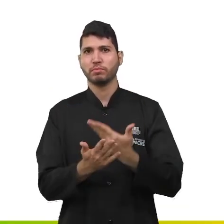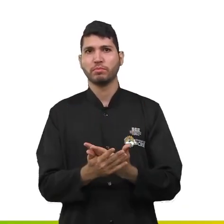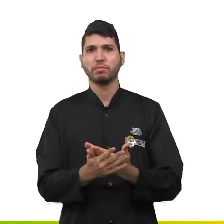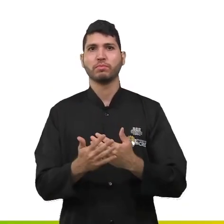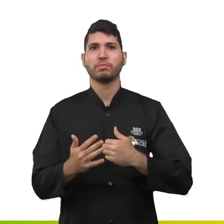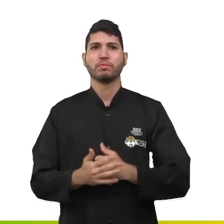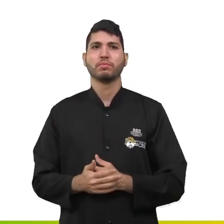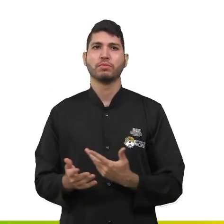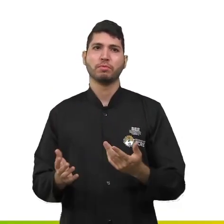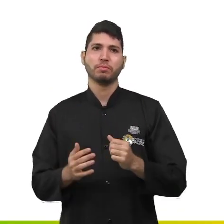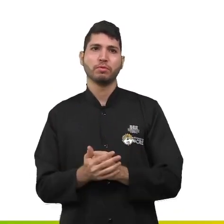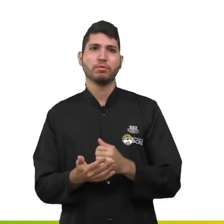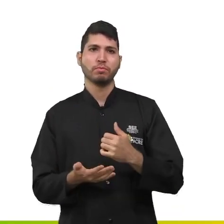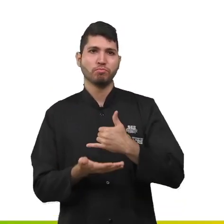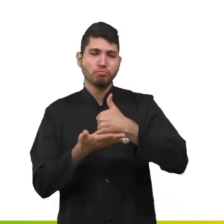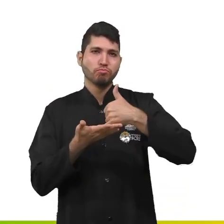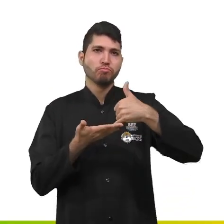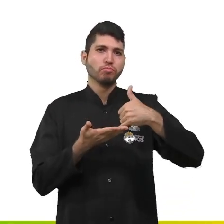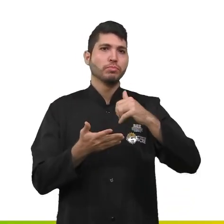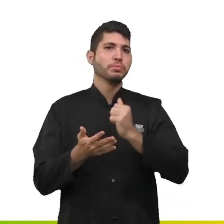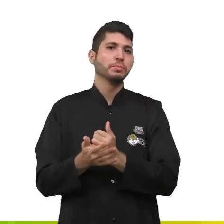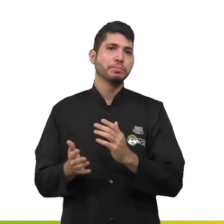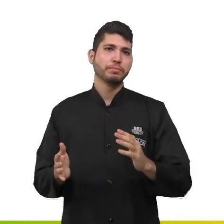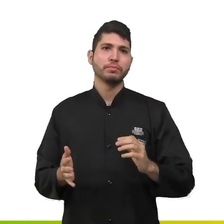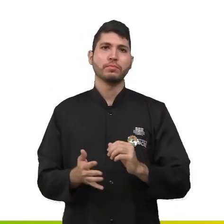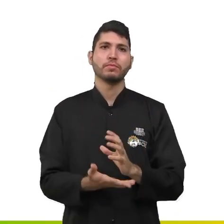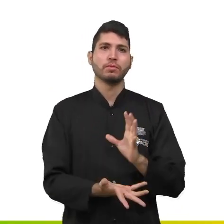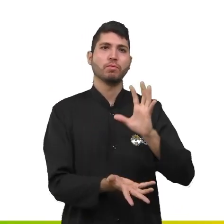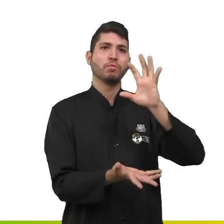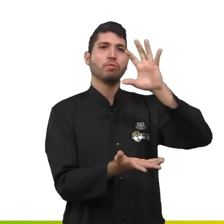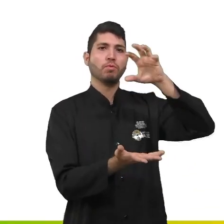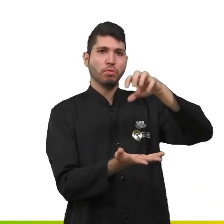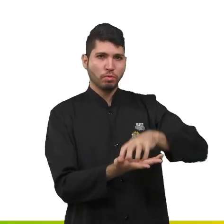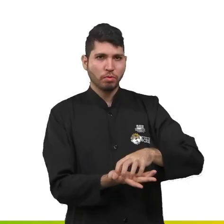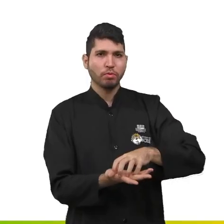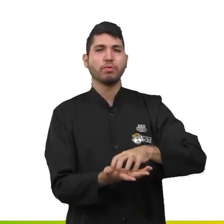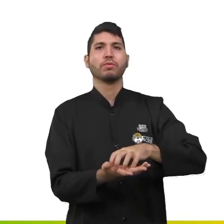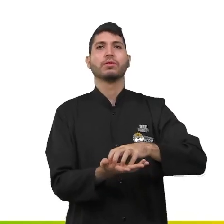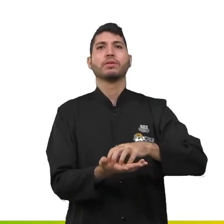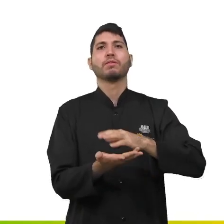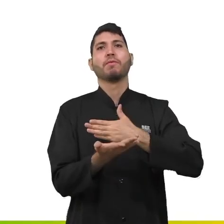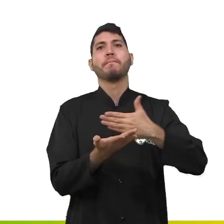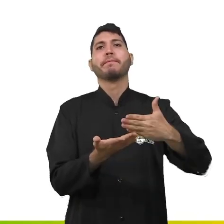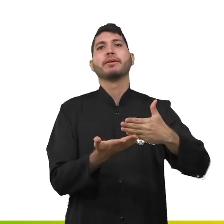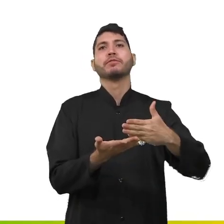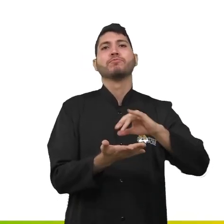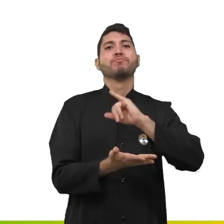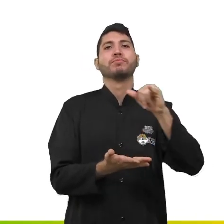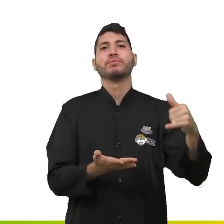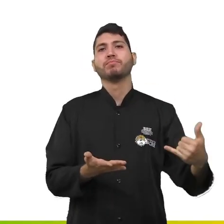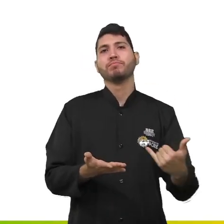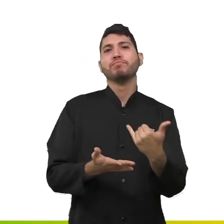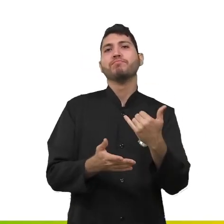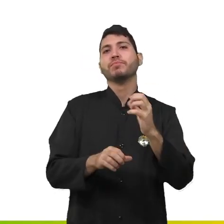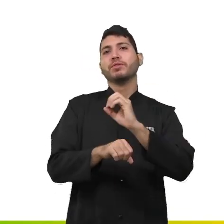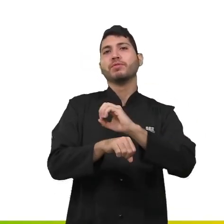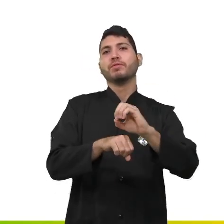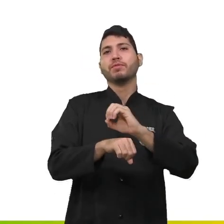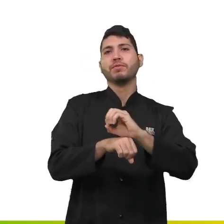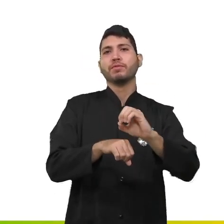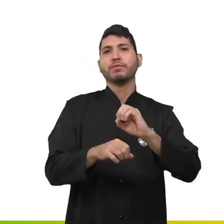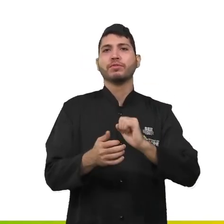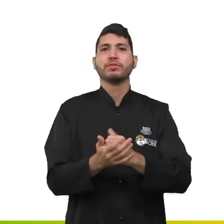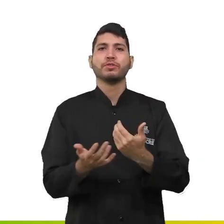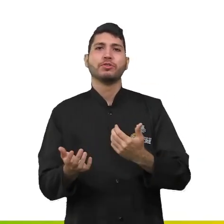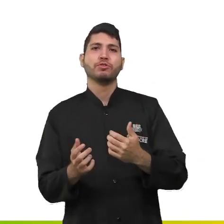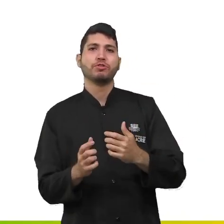de drogas, uma ONG começa a oferecer oficinas de artes marciais, teatro e música,